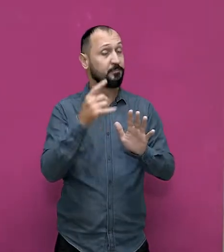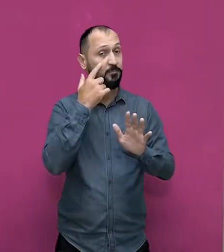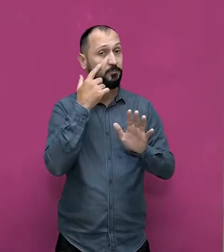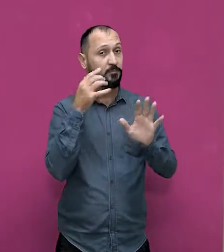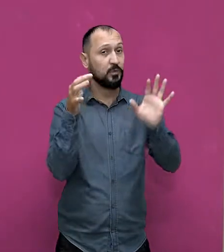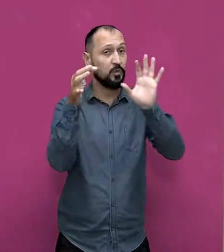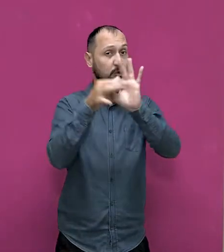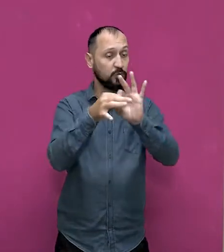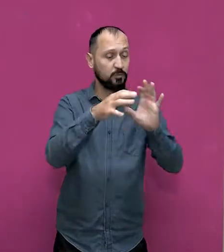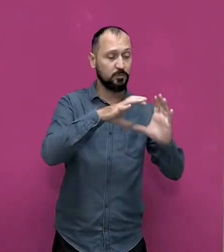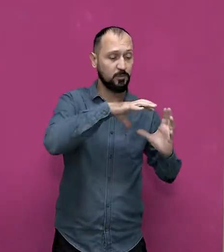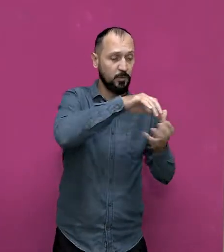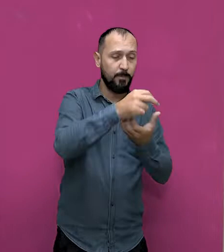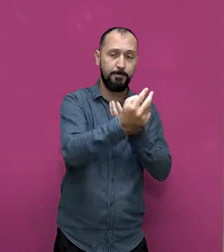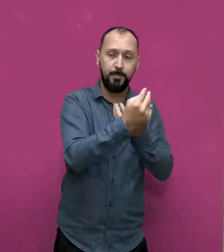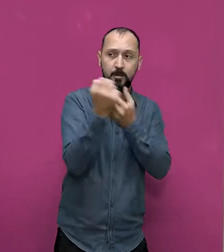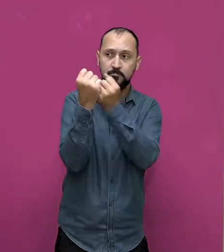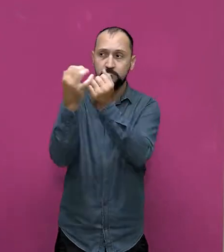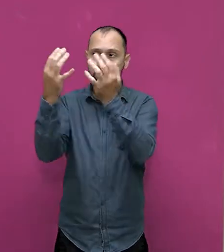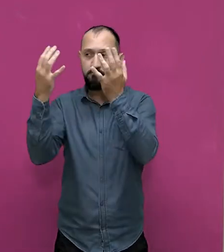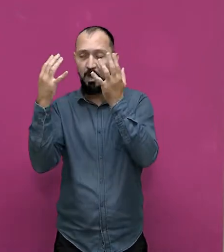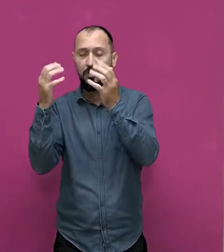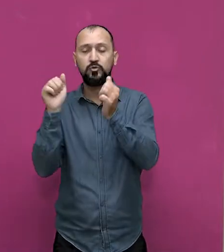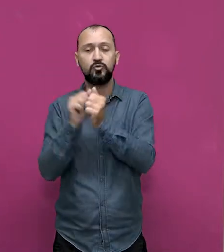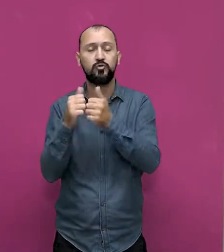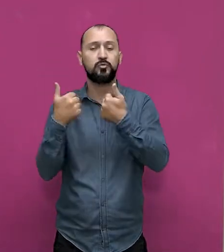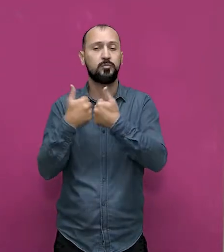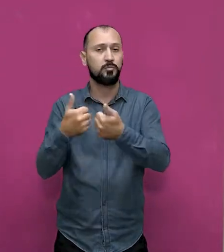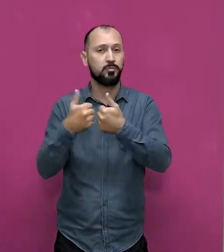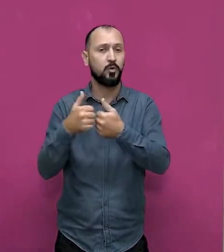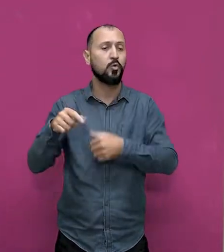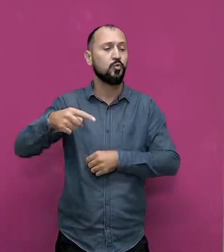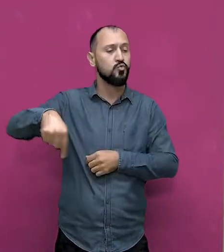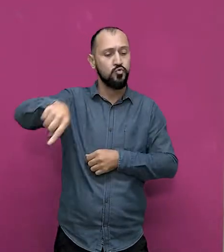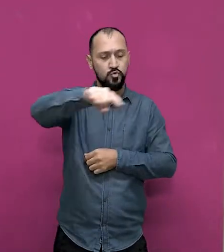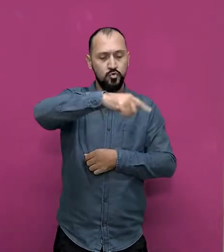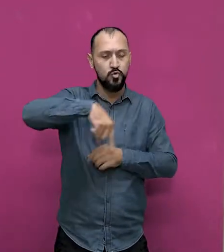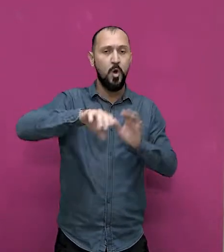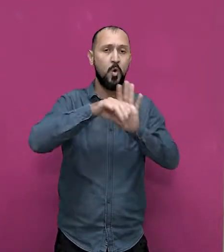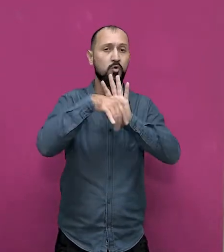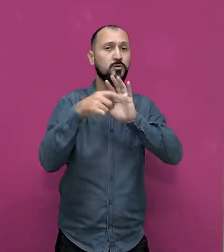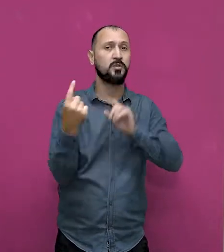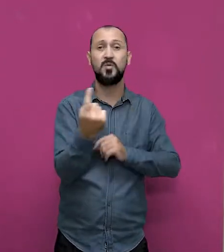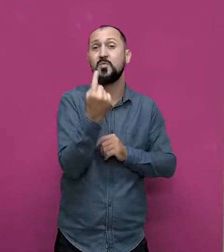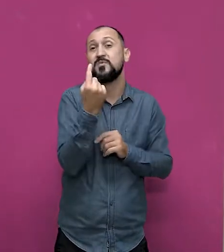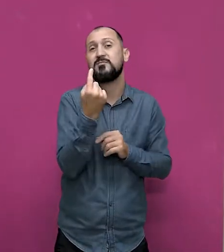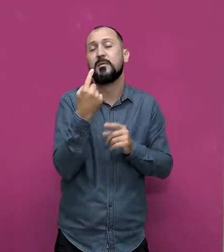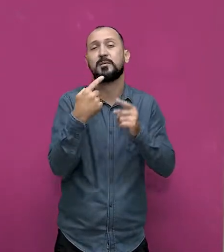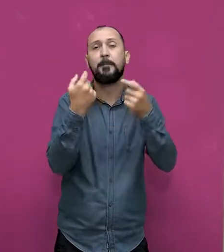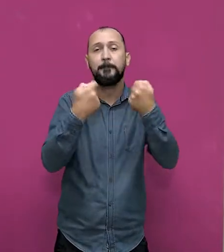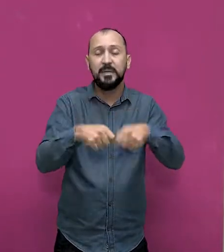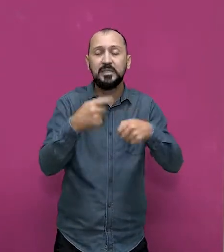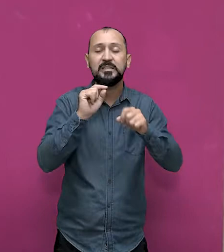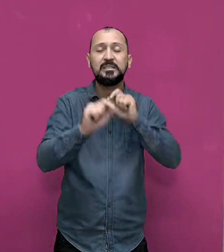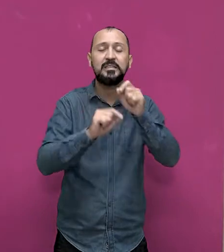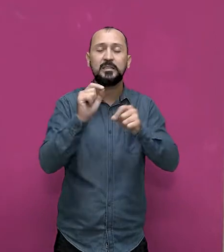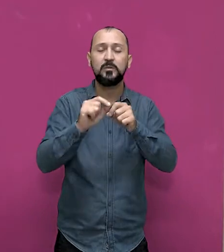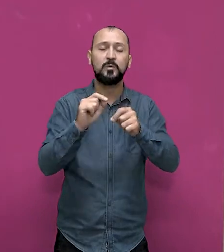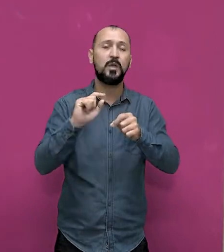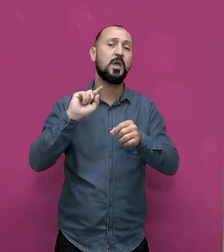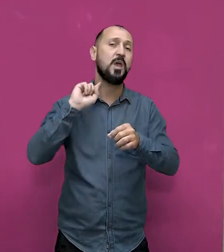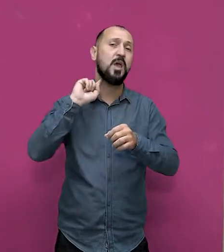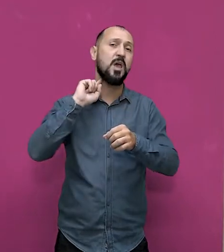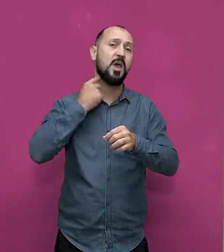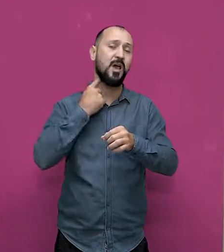gente for linkar a sustentabilidade, o meio ambiente com o transporte, envolve todo esse conceito. A gente tem que reduzir a